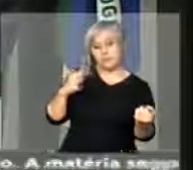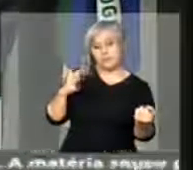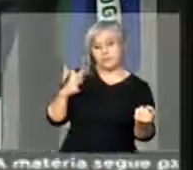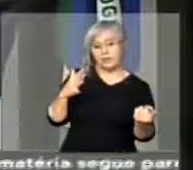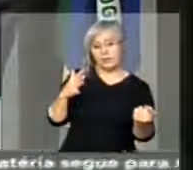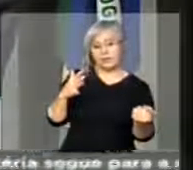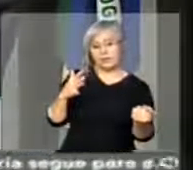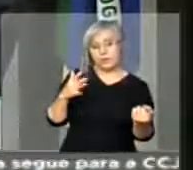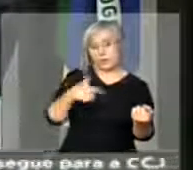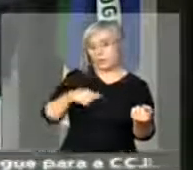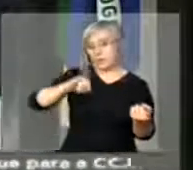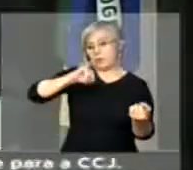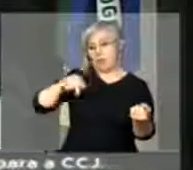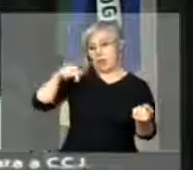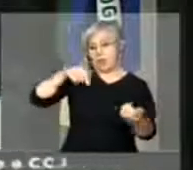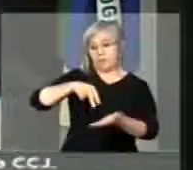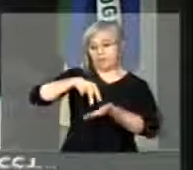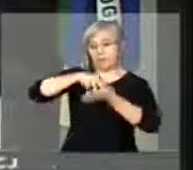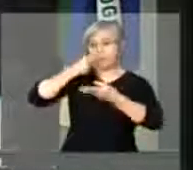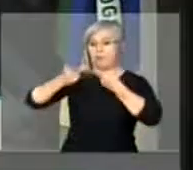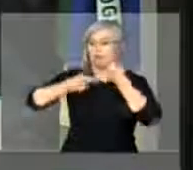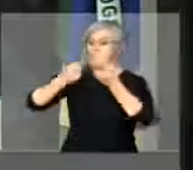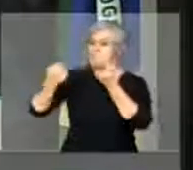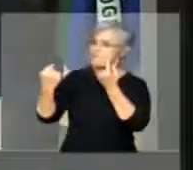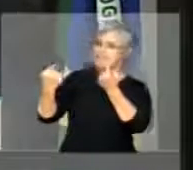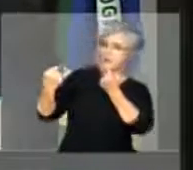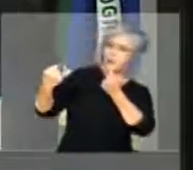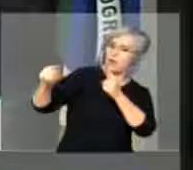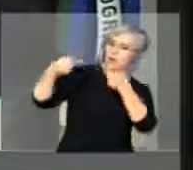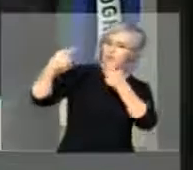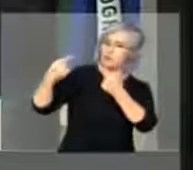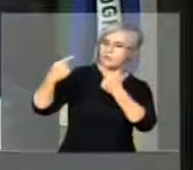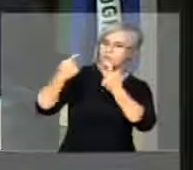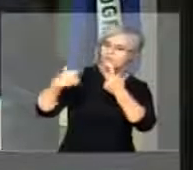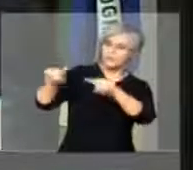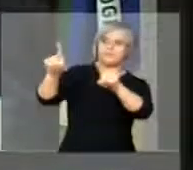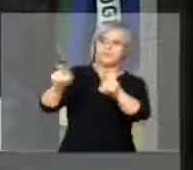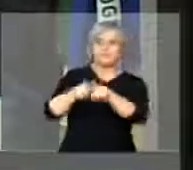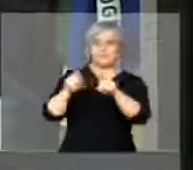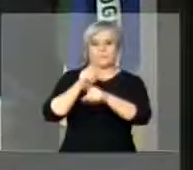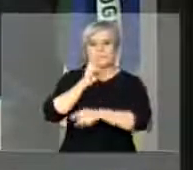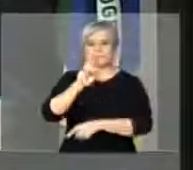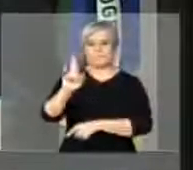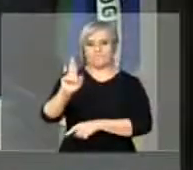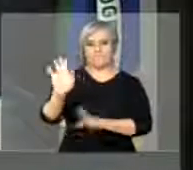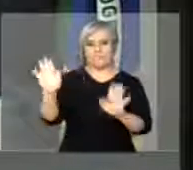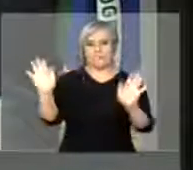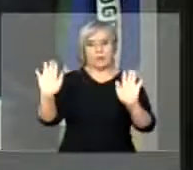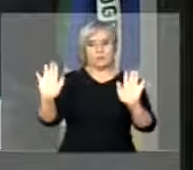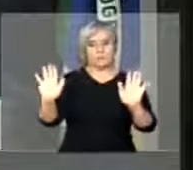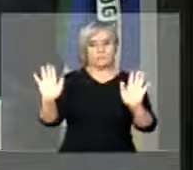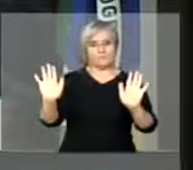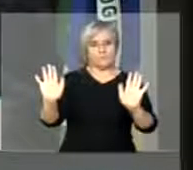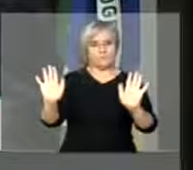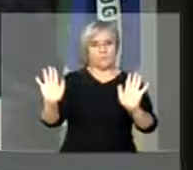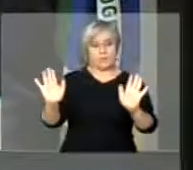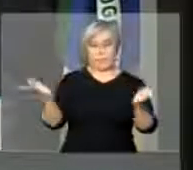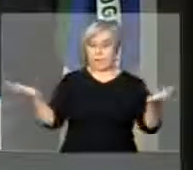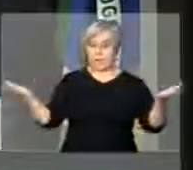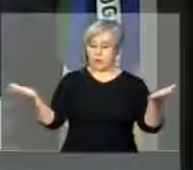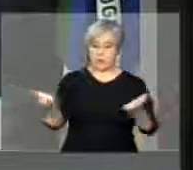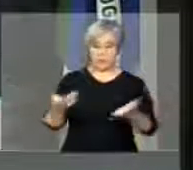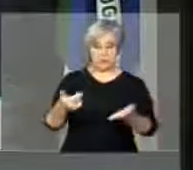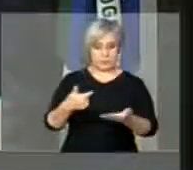era do uso da tribuna, que era a arma que o povo do meu estado me deu. Mas não, eu estou diante